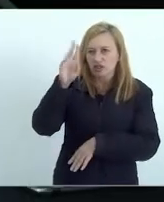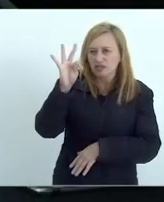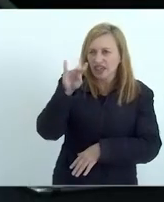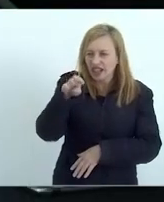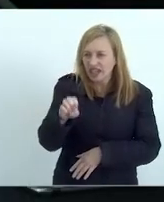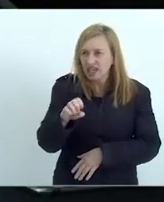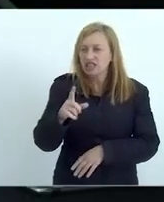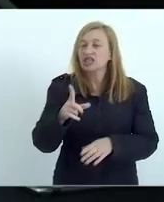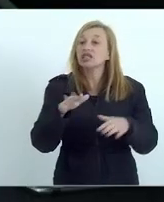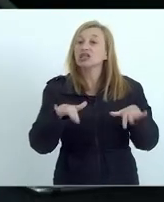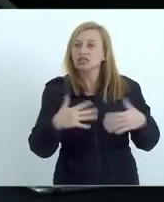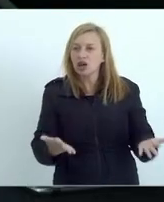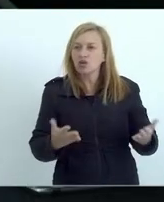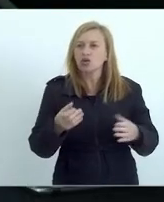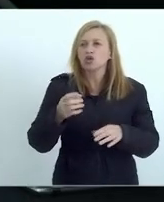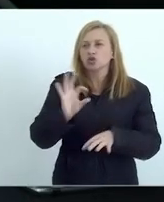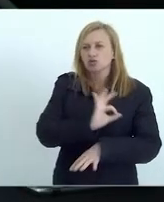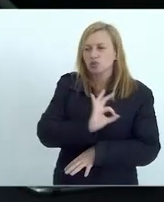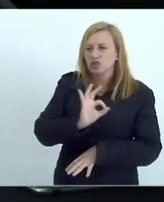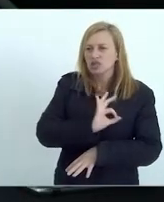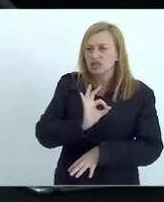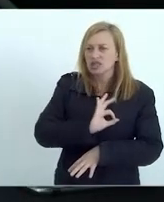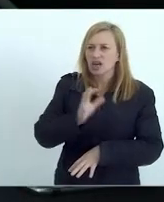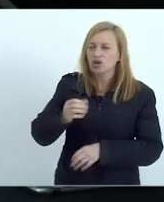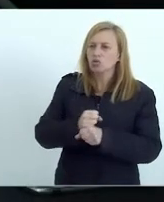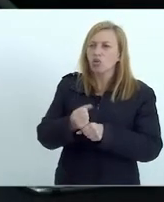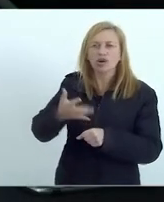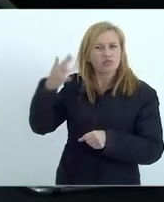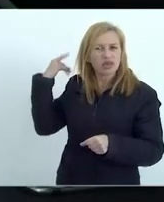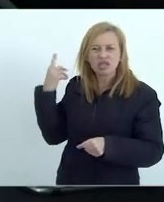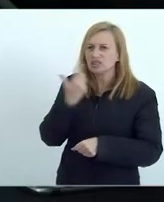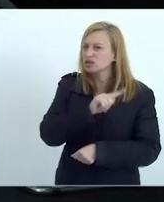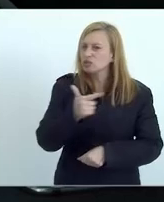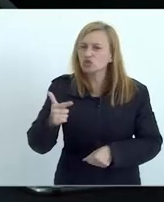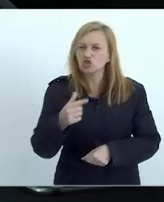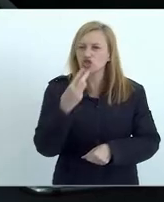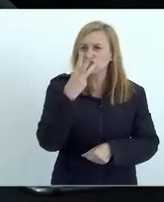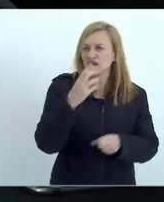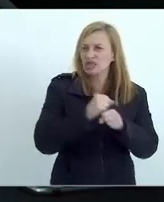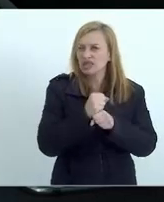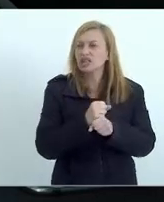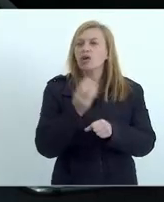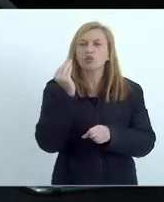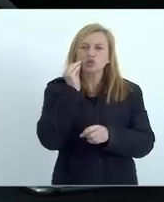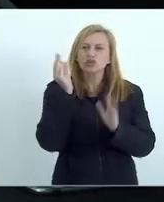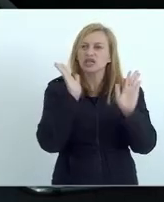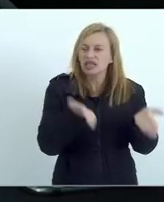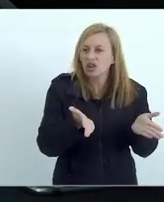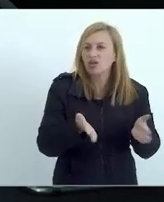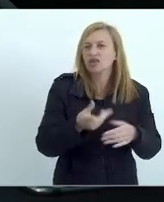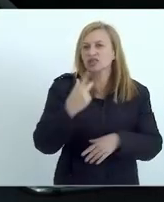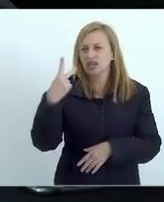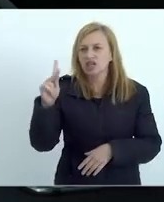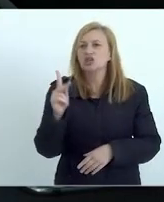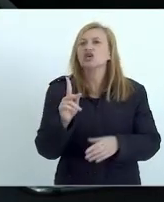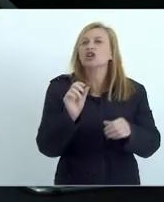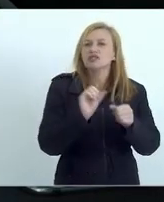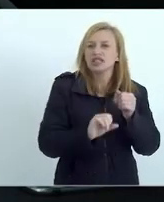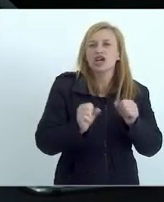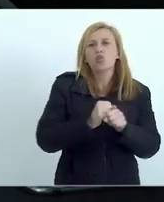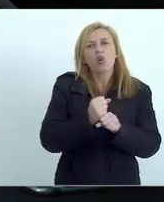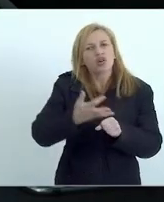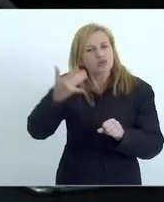policiais que ano passado não tinham três anos de 1º Sargento é a primeira oportunidade deles os que